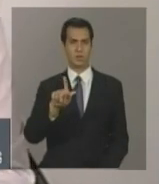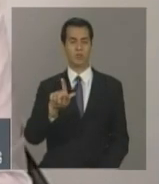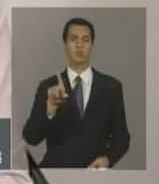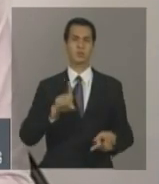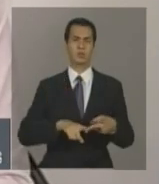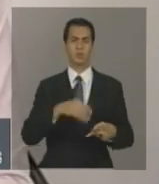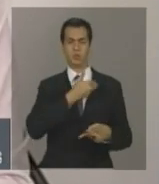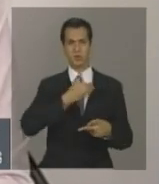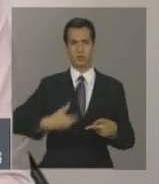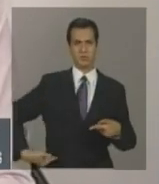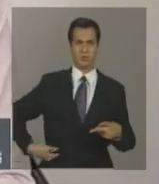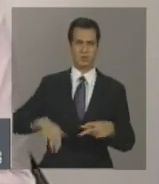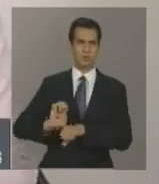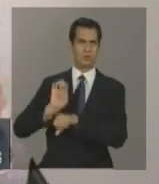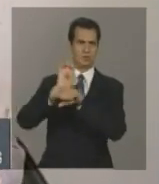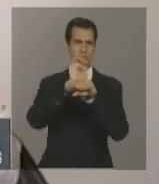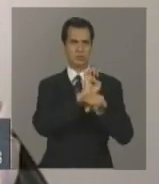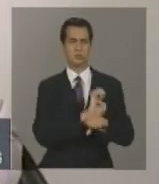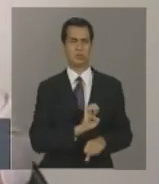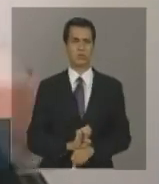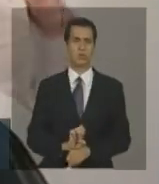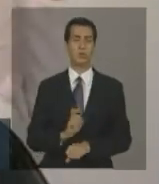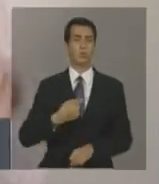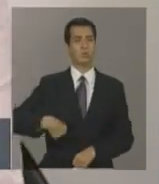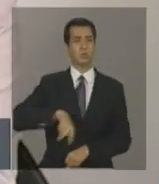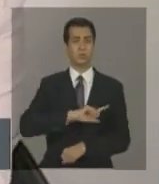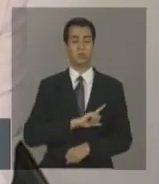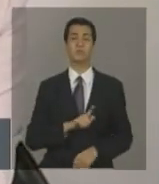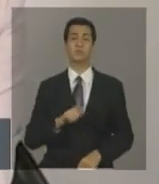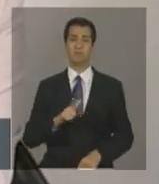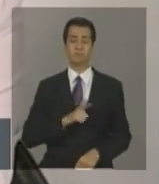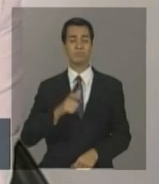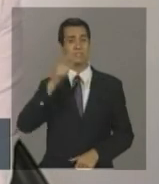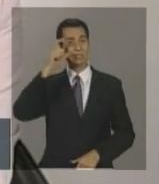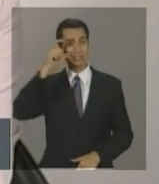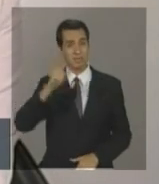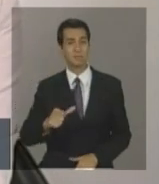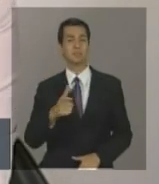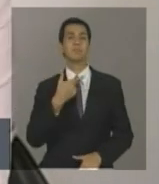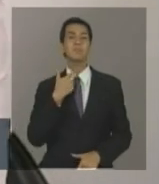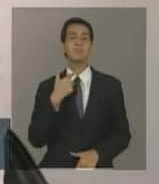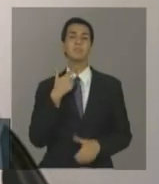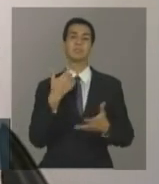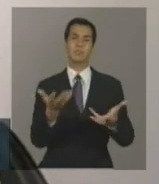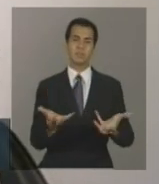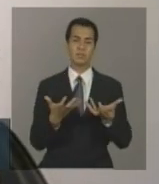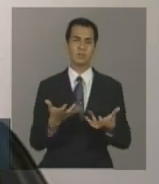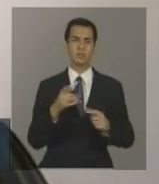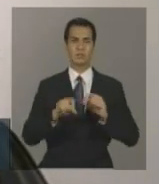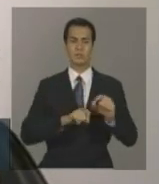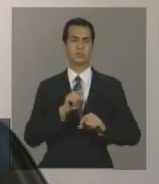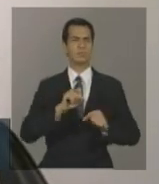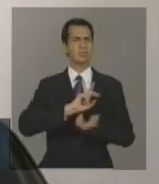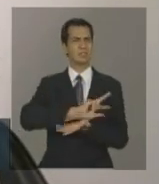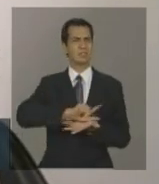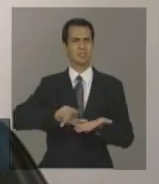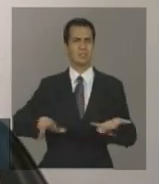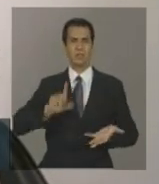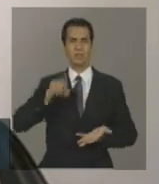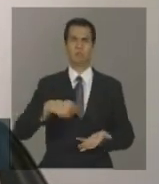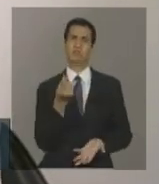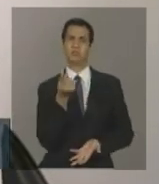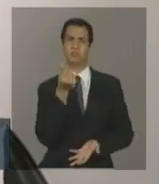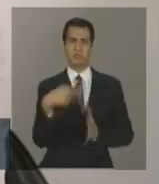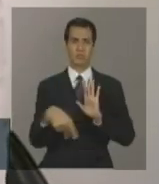governos estaduais, nós temos o maior interesse que tudo que diz respeito aos recursos